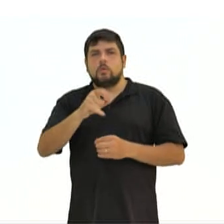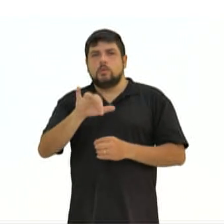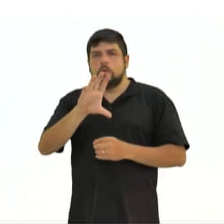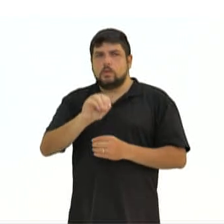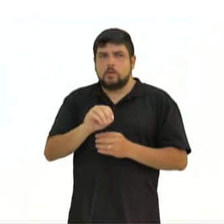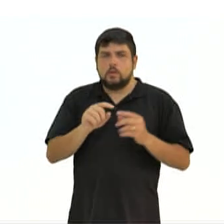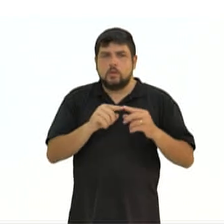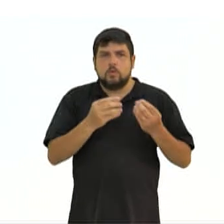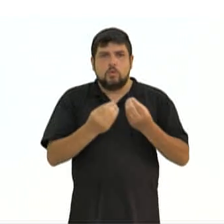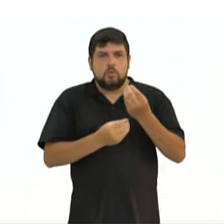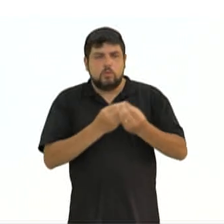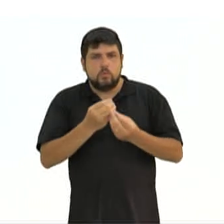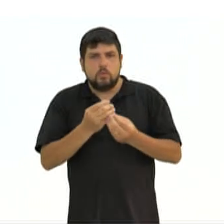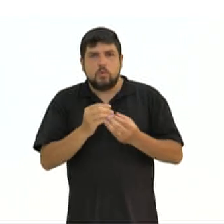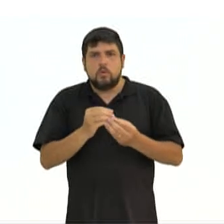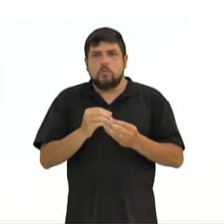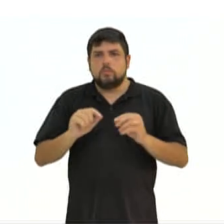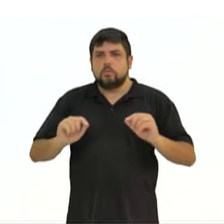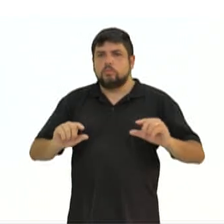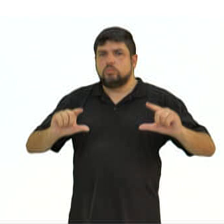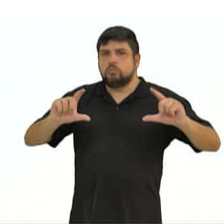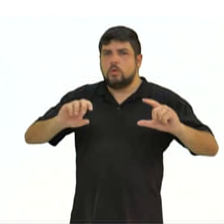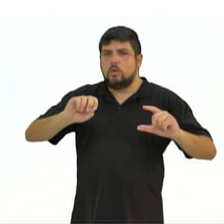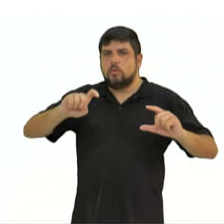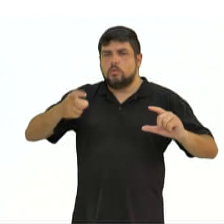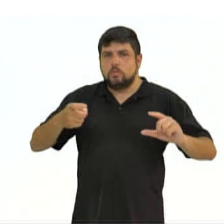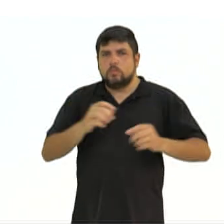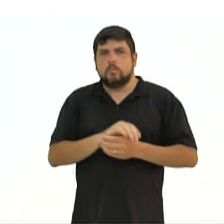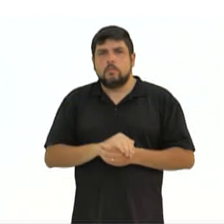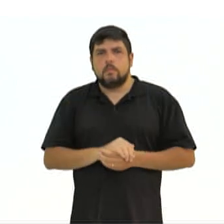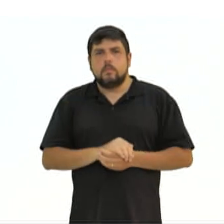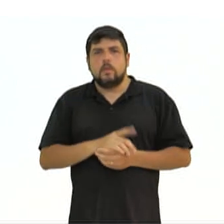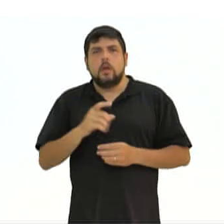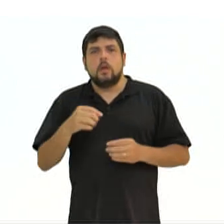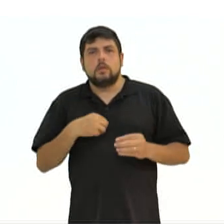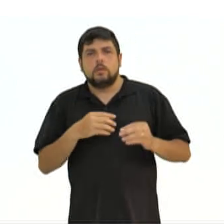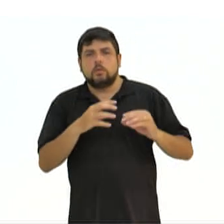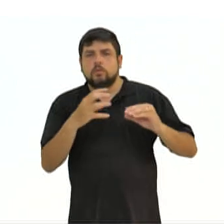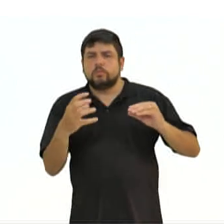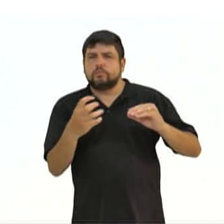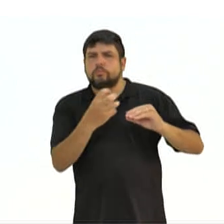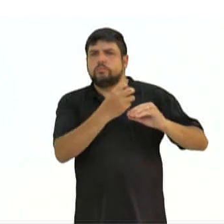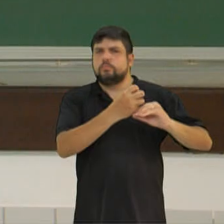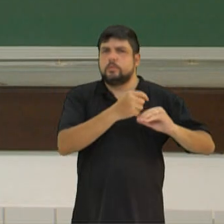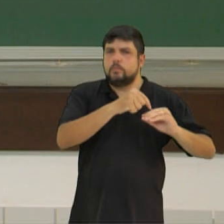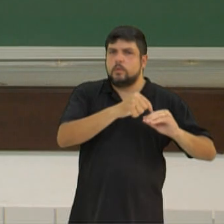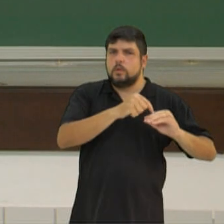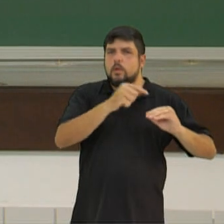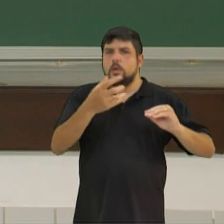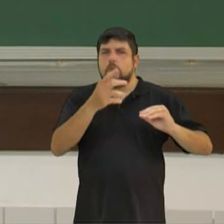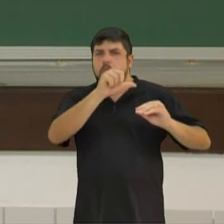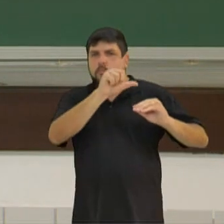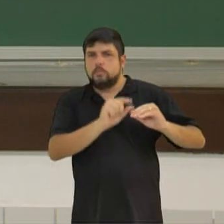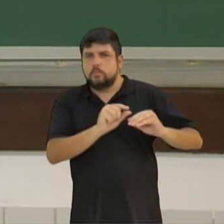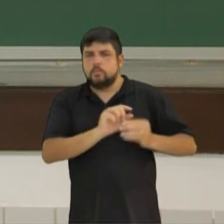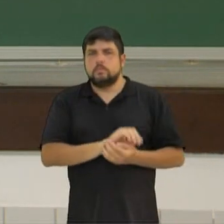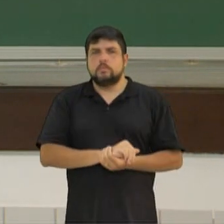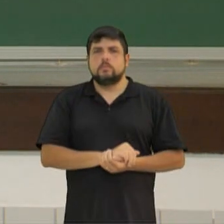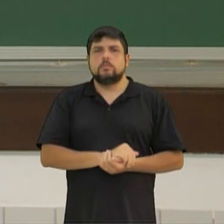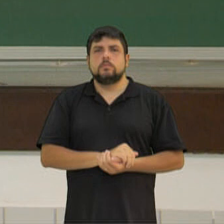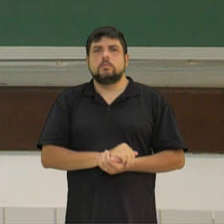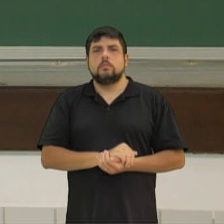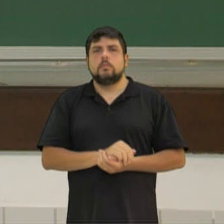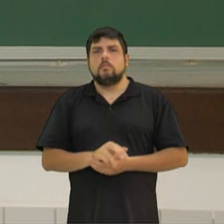aumenta, agente redutor. Então, quem sofre a oxidação, no final da história lá, é o agente redutor.